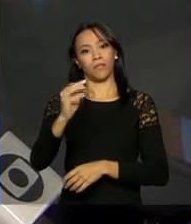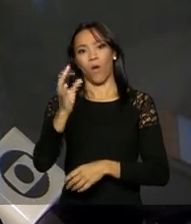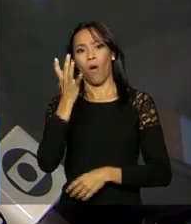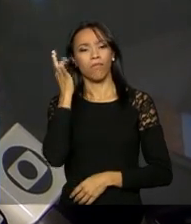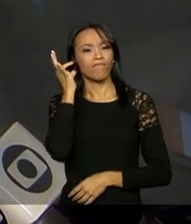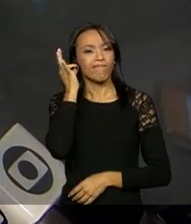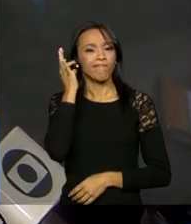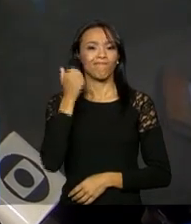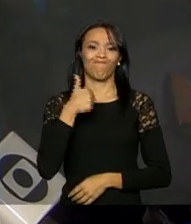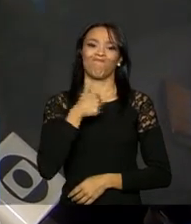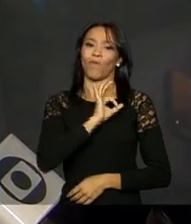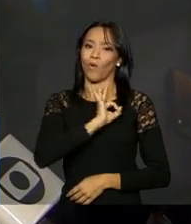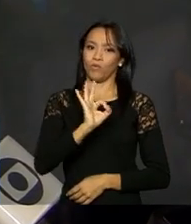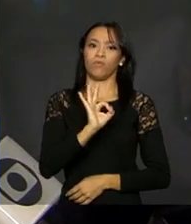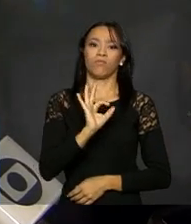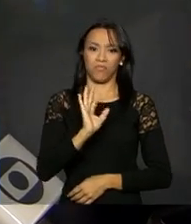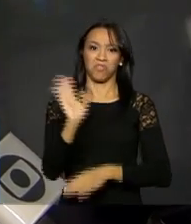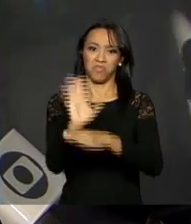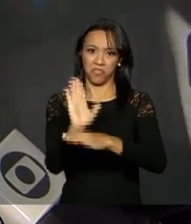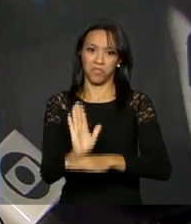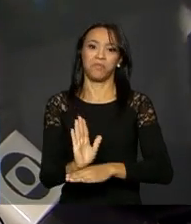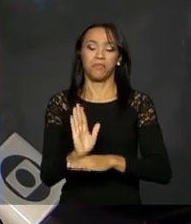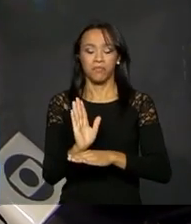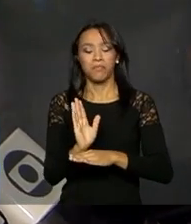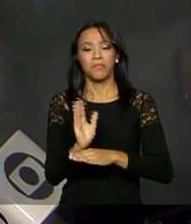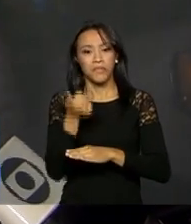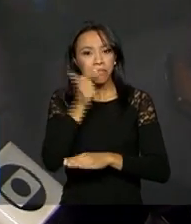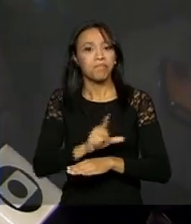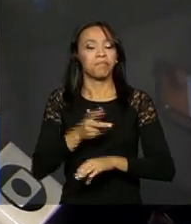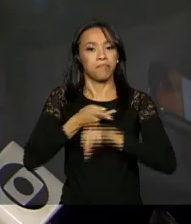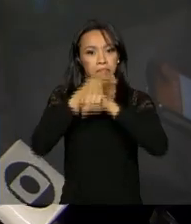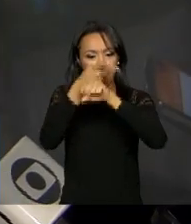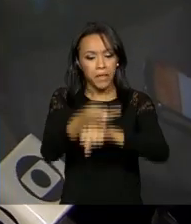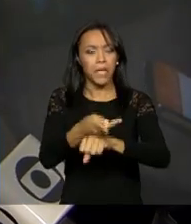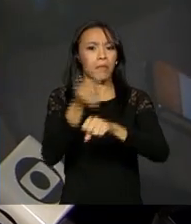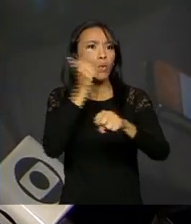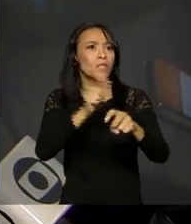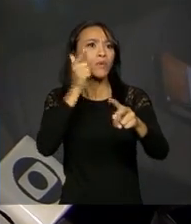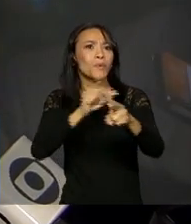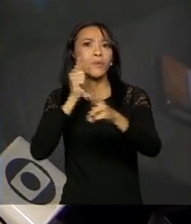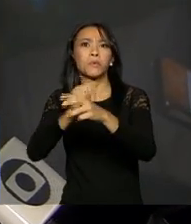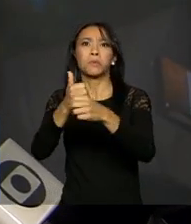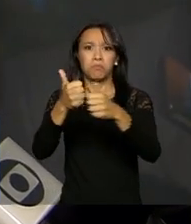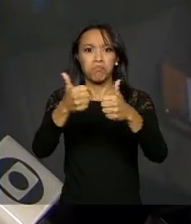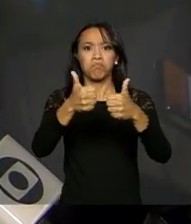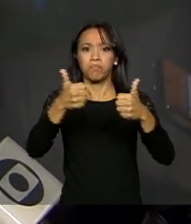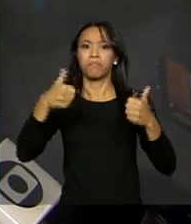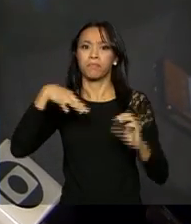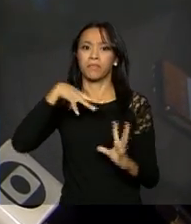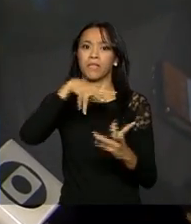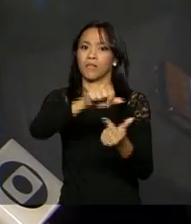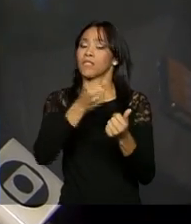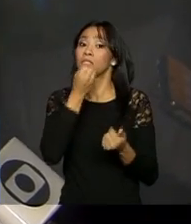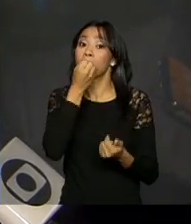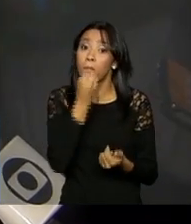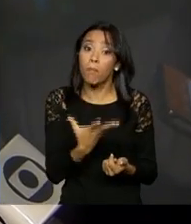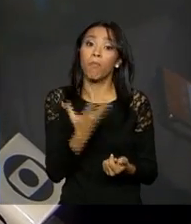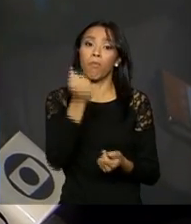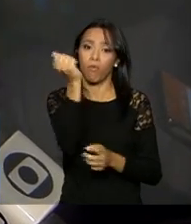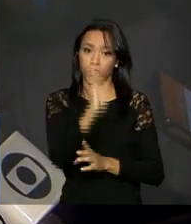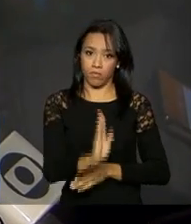que tem ganho prêmios aí em todos os festivais internacionais. E isso é muito bom para o